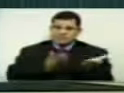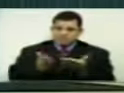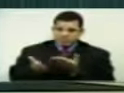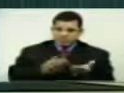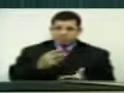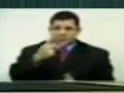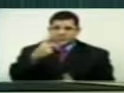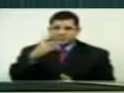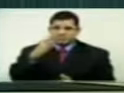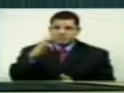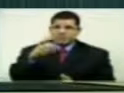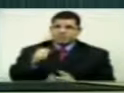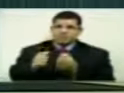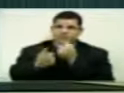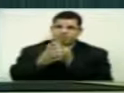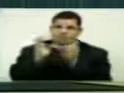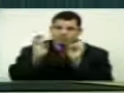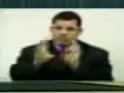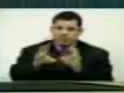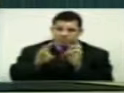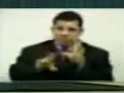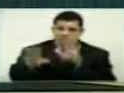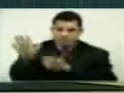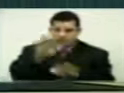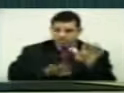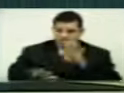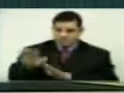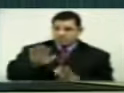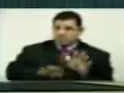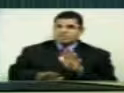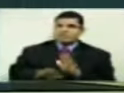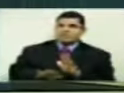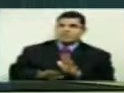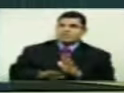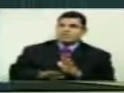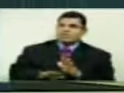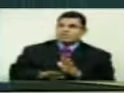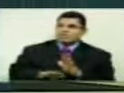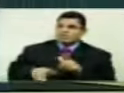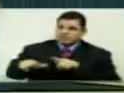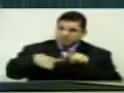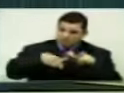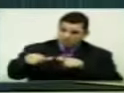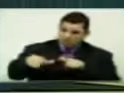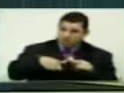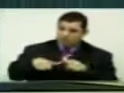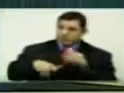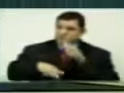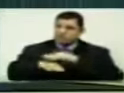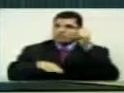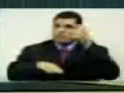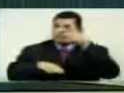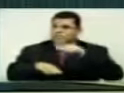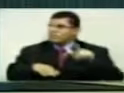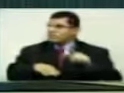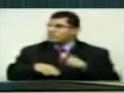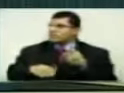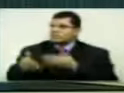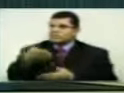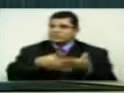serviço público vender o seu controle acionário numa ação mais uma